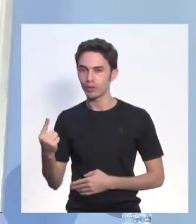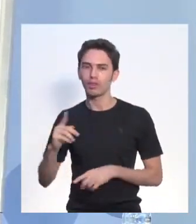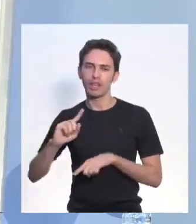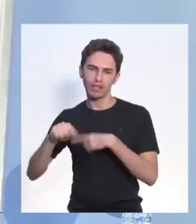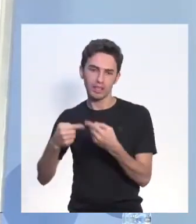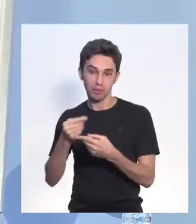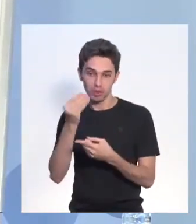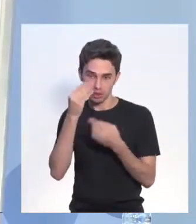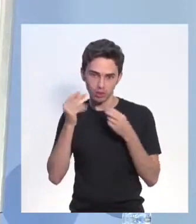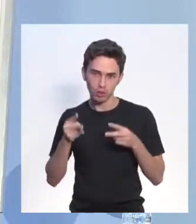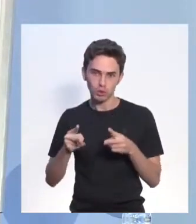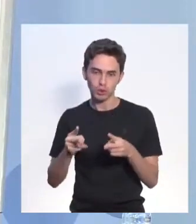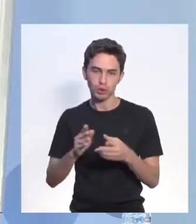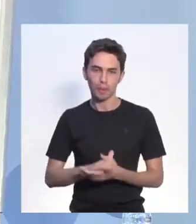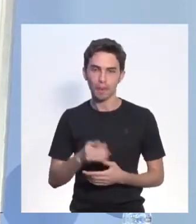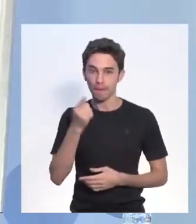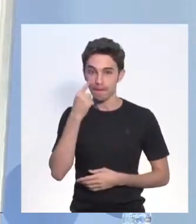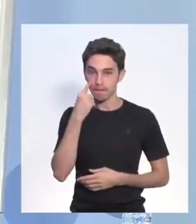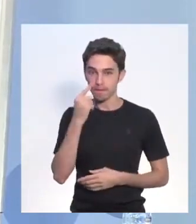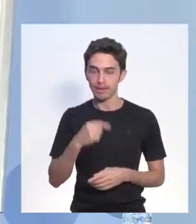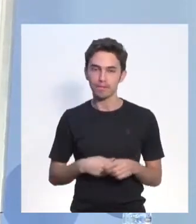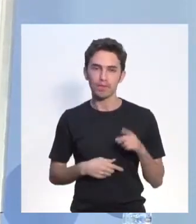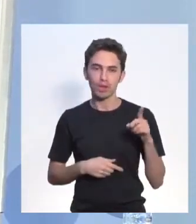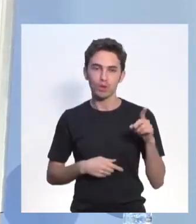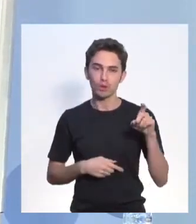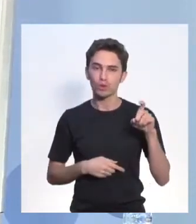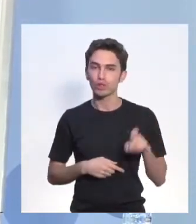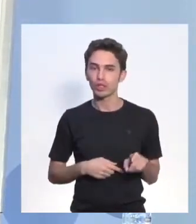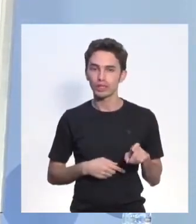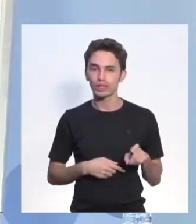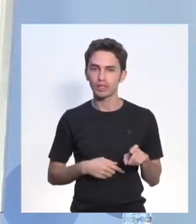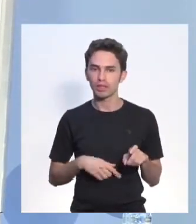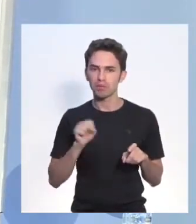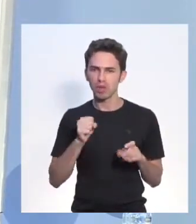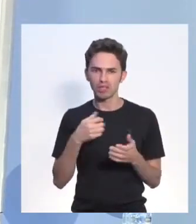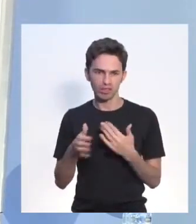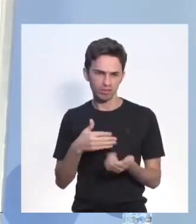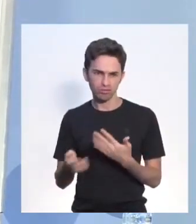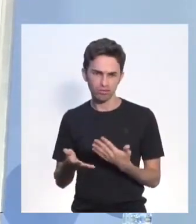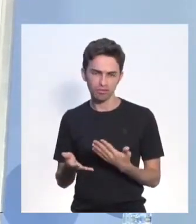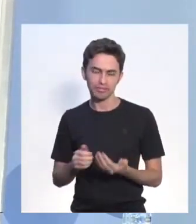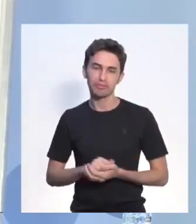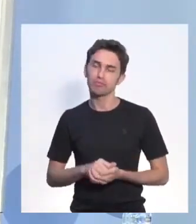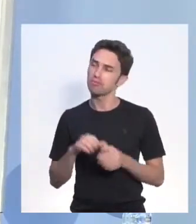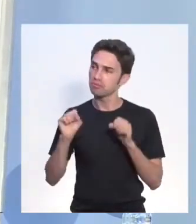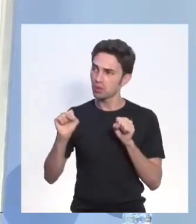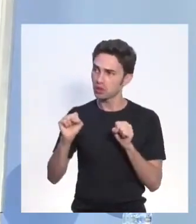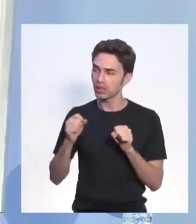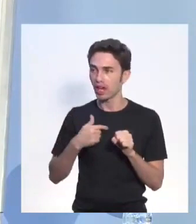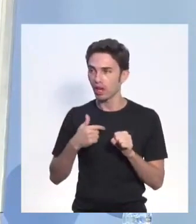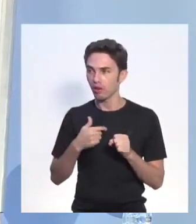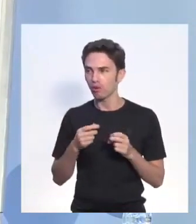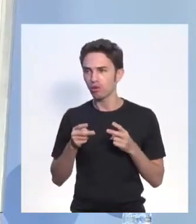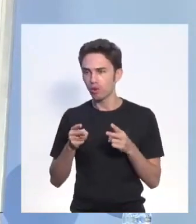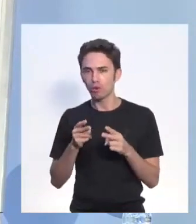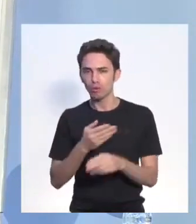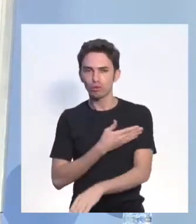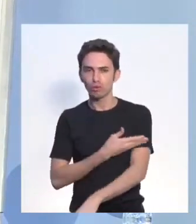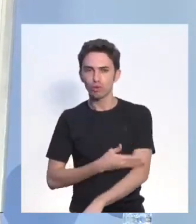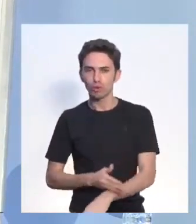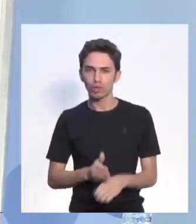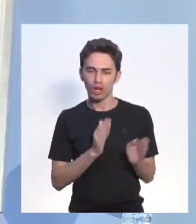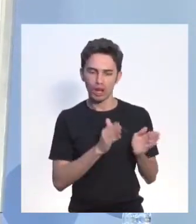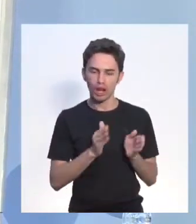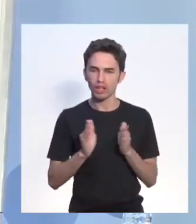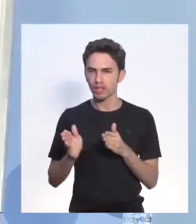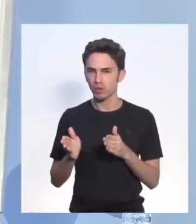acontecer. Tá bom? Então, quem é o meu primeiro lado? Professora, posso anotar qualquer um? Pode. Eu vou anotar na ordem, né? Como está x, x mais 2,